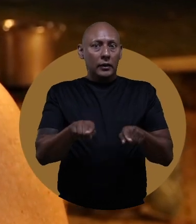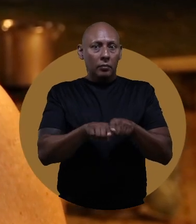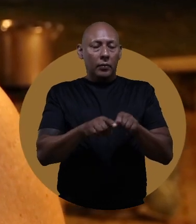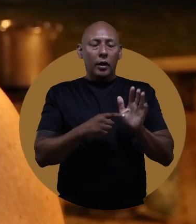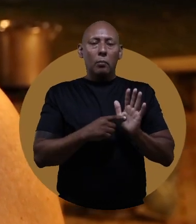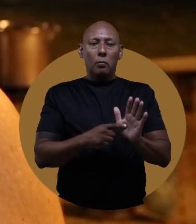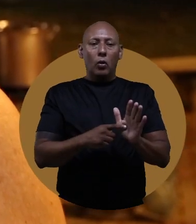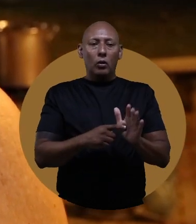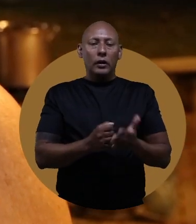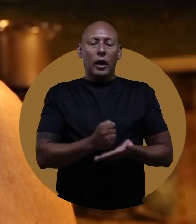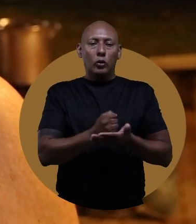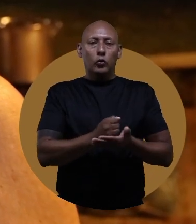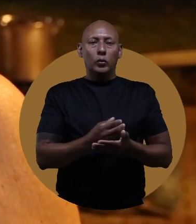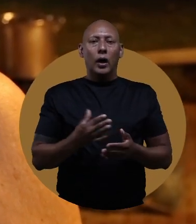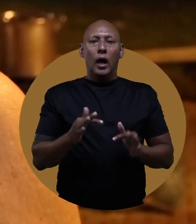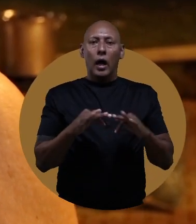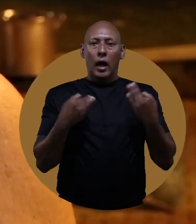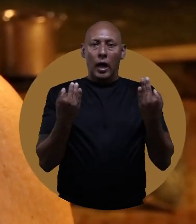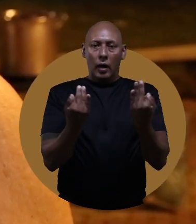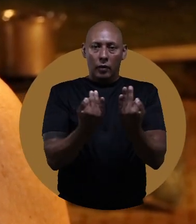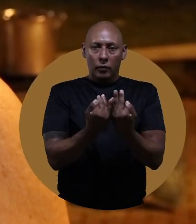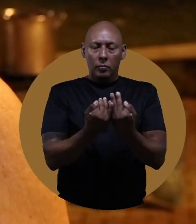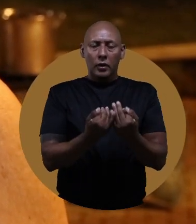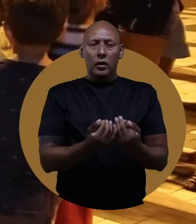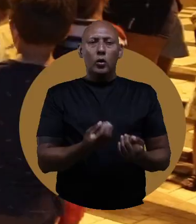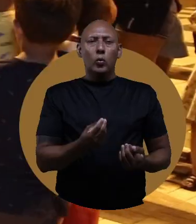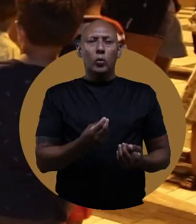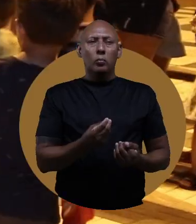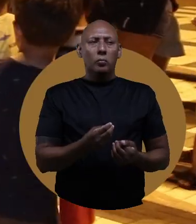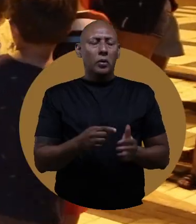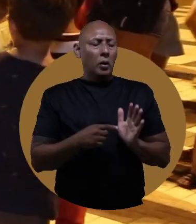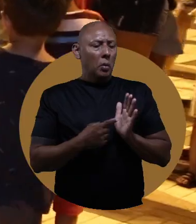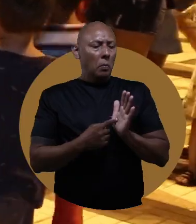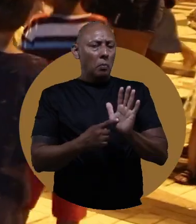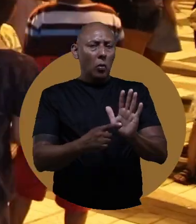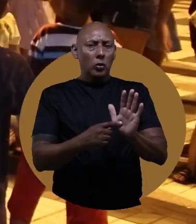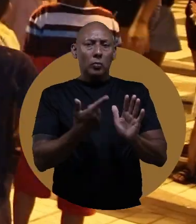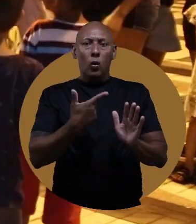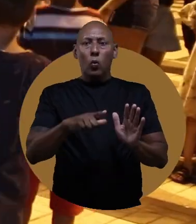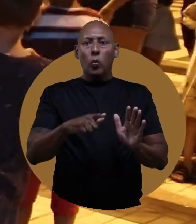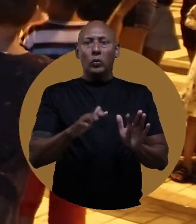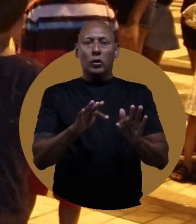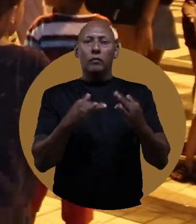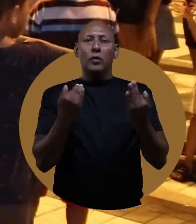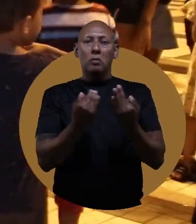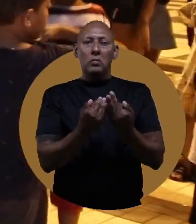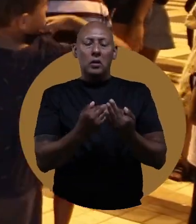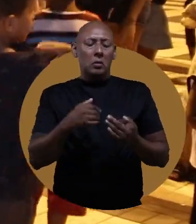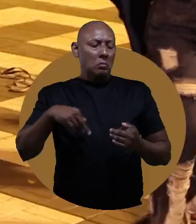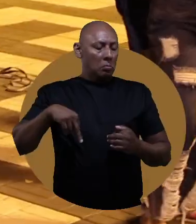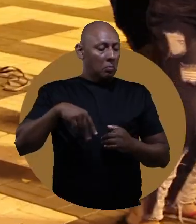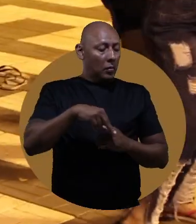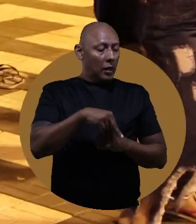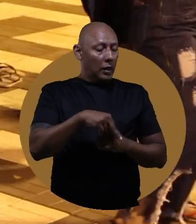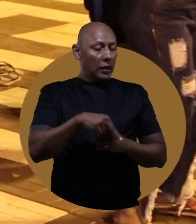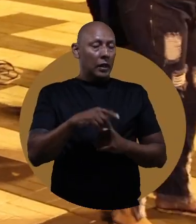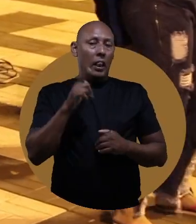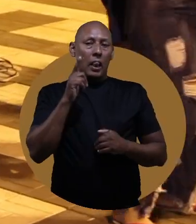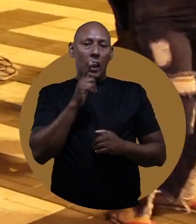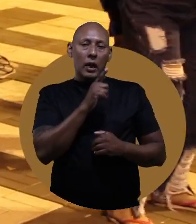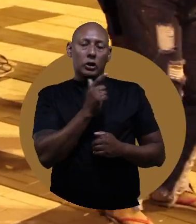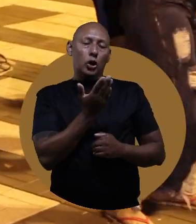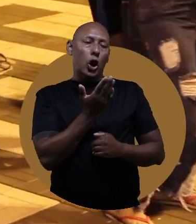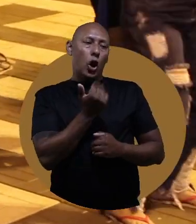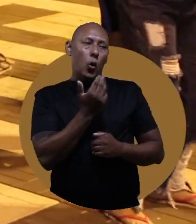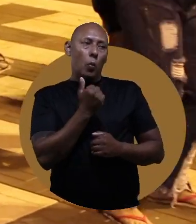proporcionar renda para as famílias, também é um chamativo, né, para as famílias virem lanchar e curtir com as